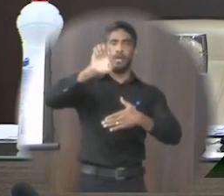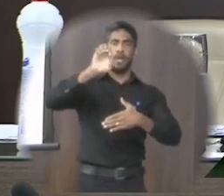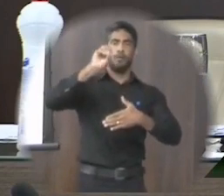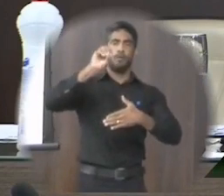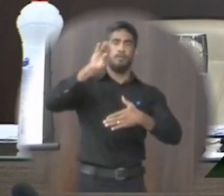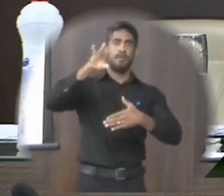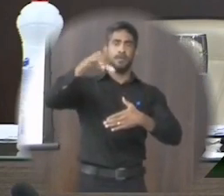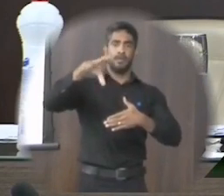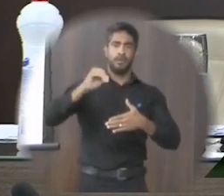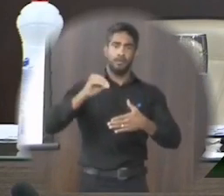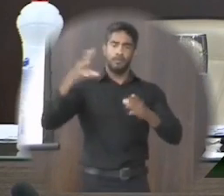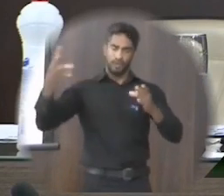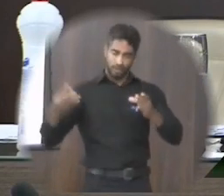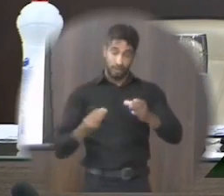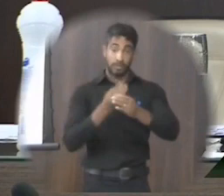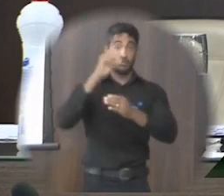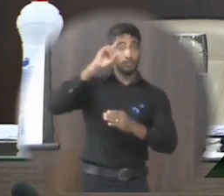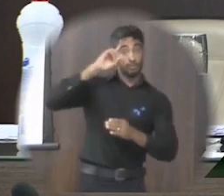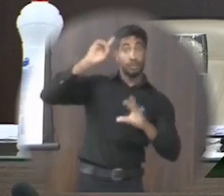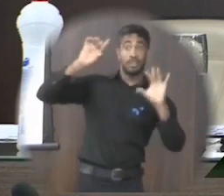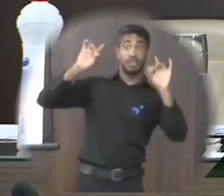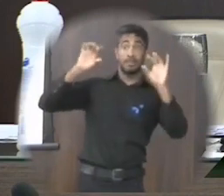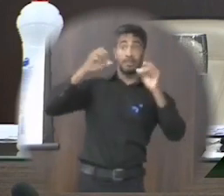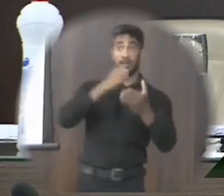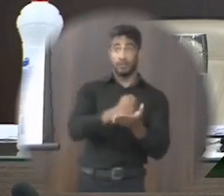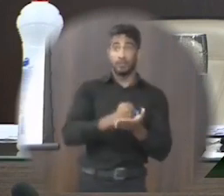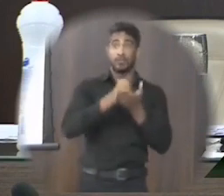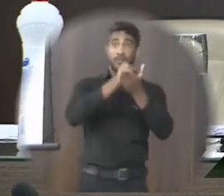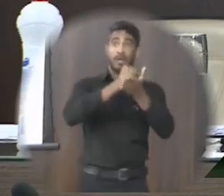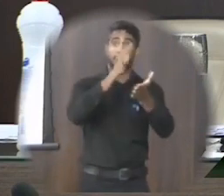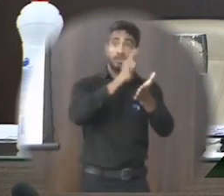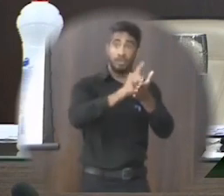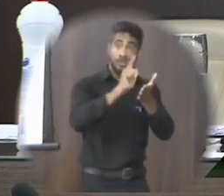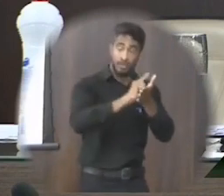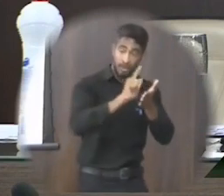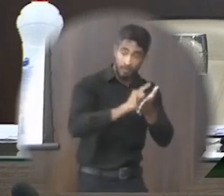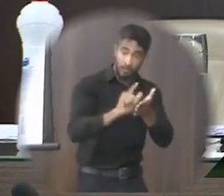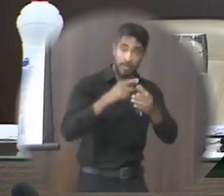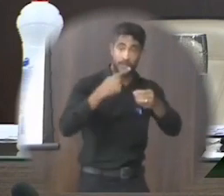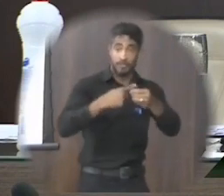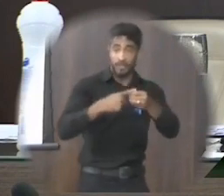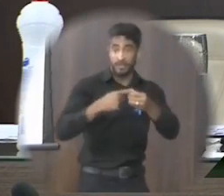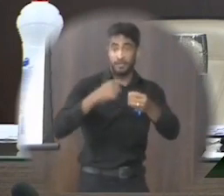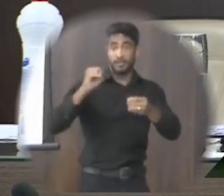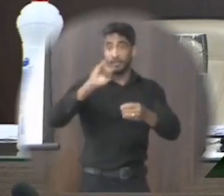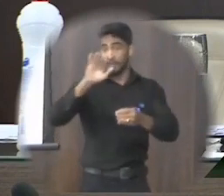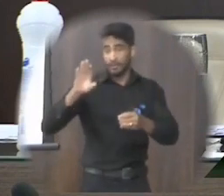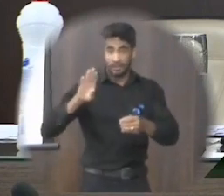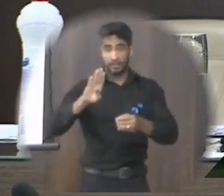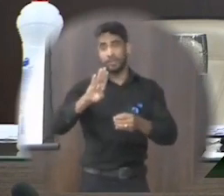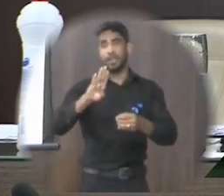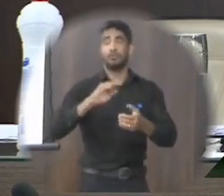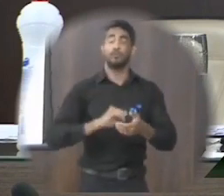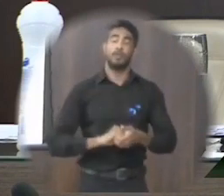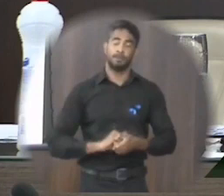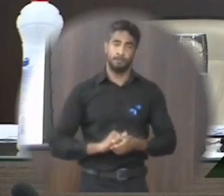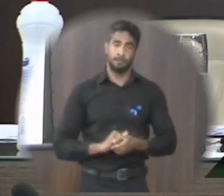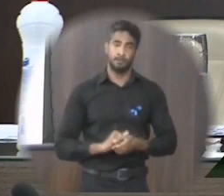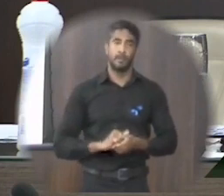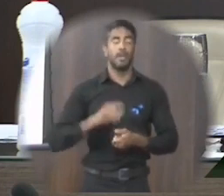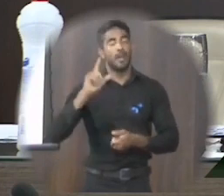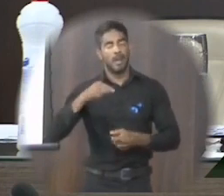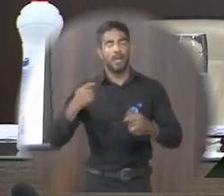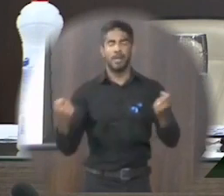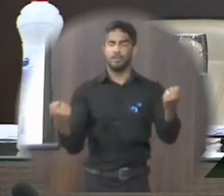de Bem e institui o Dia Municipal da Sustentabilidade e Limpeza Urbana no âmbito do município de Janaúba e da outras providências. É